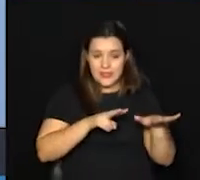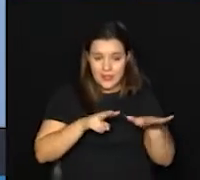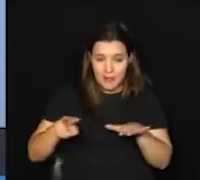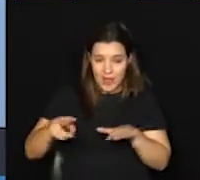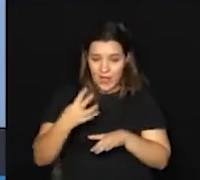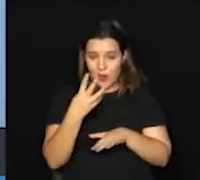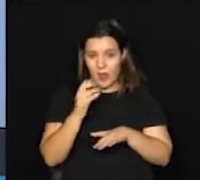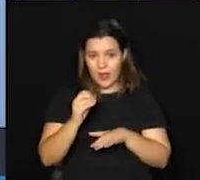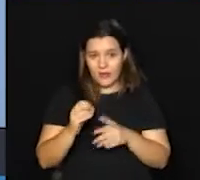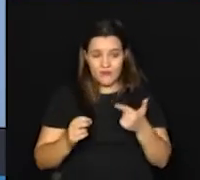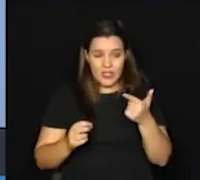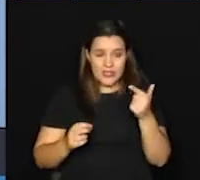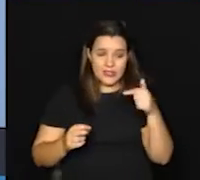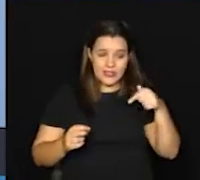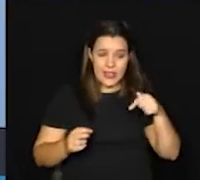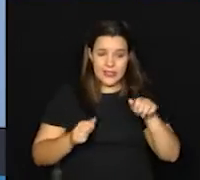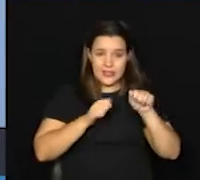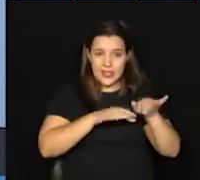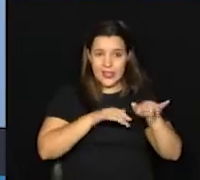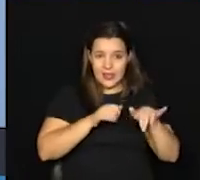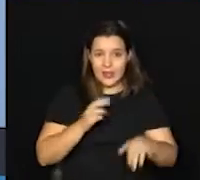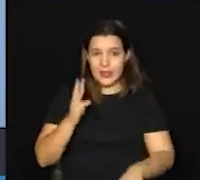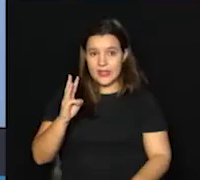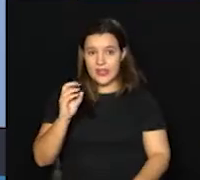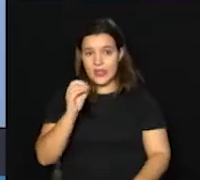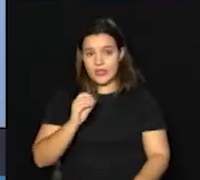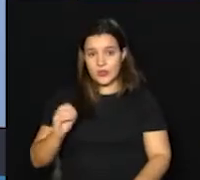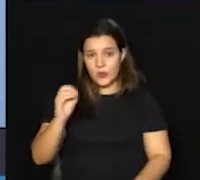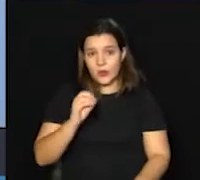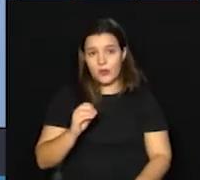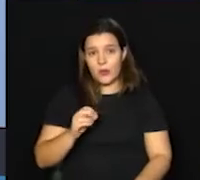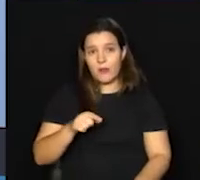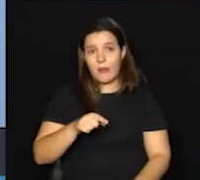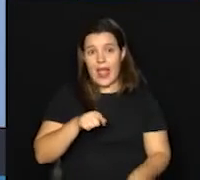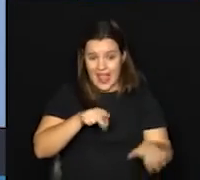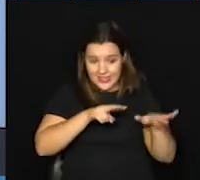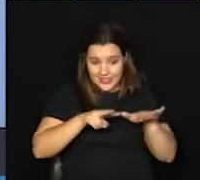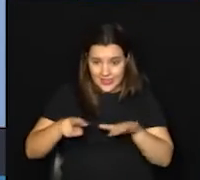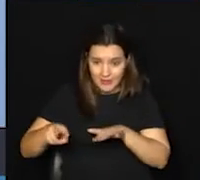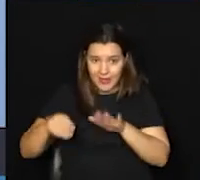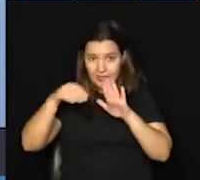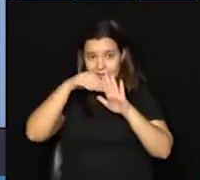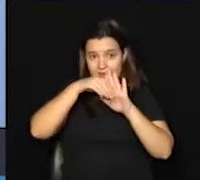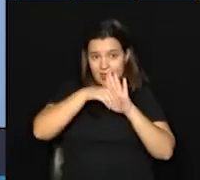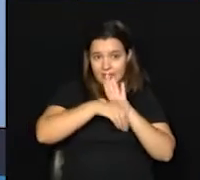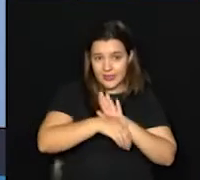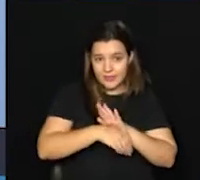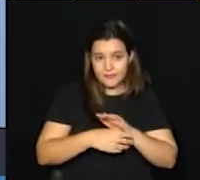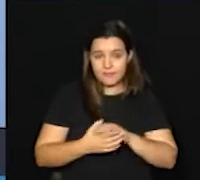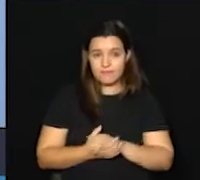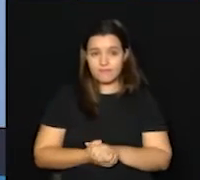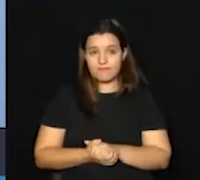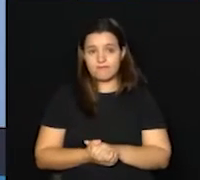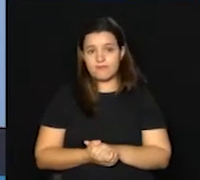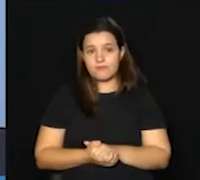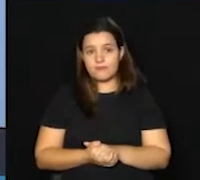de outubro, que foi aquela semana que a gente já comentou das quedas. Então, olha só, quando a gente fala, a gente teve